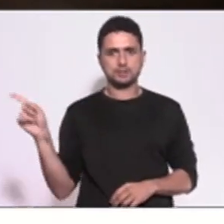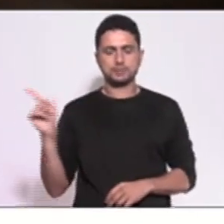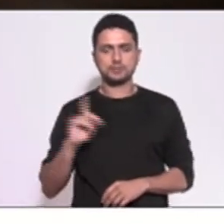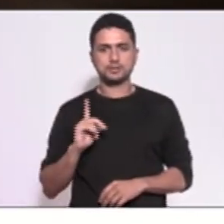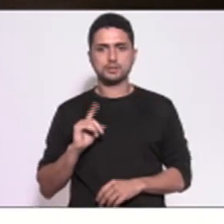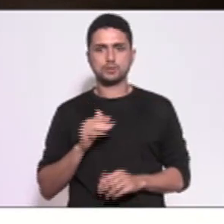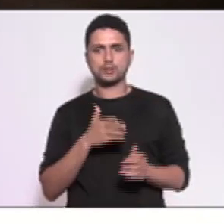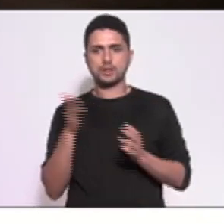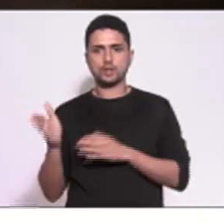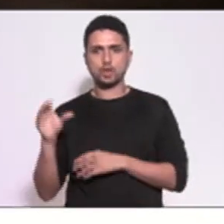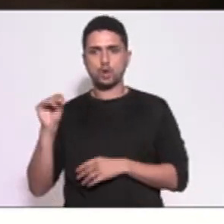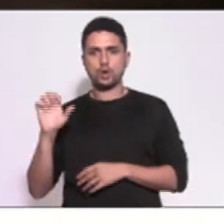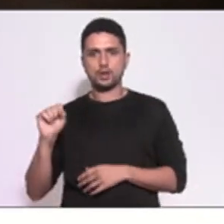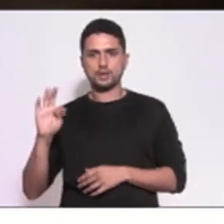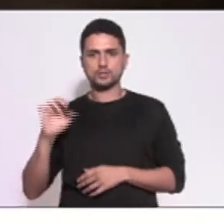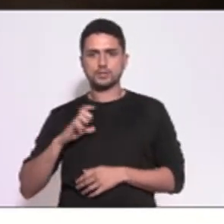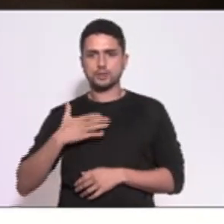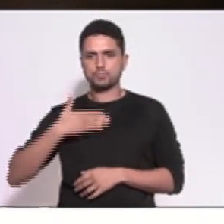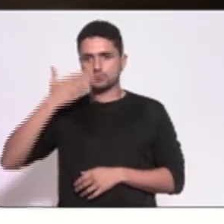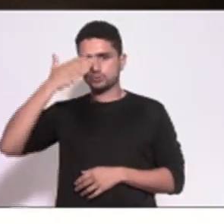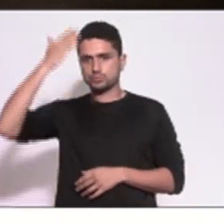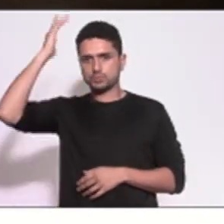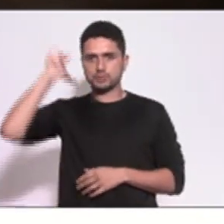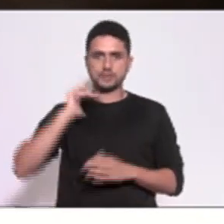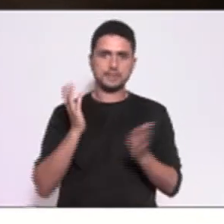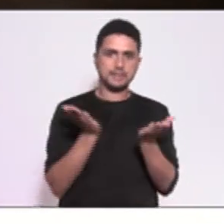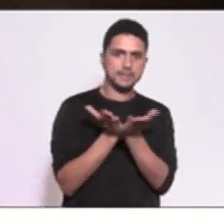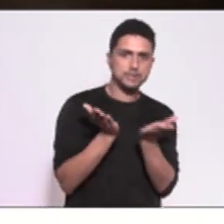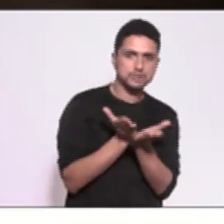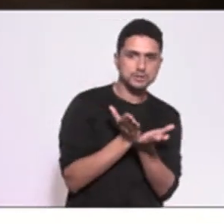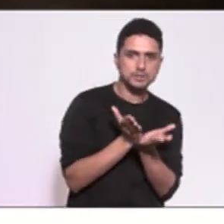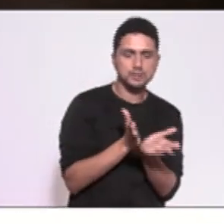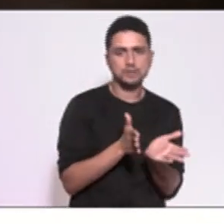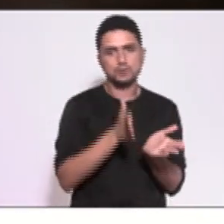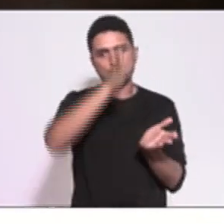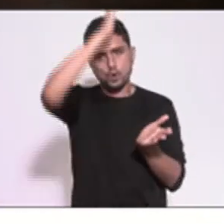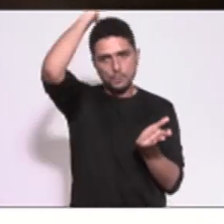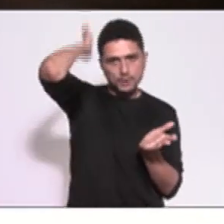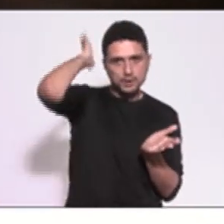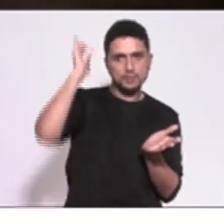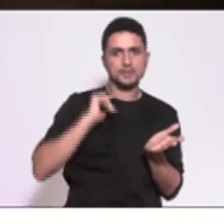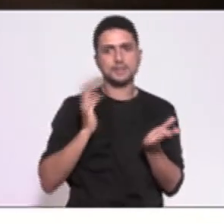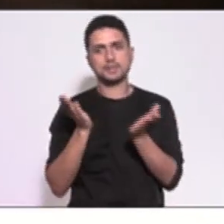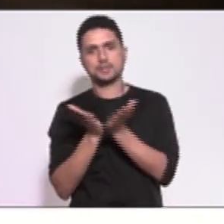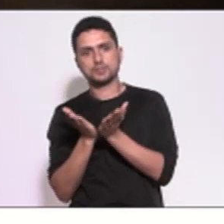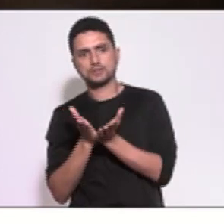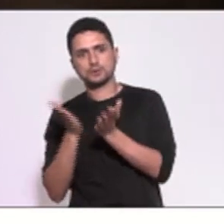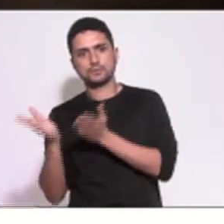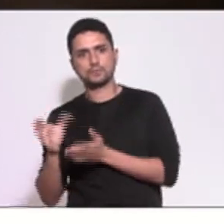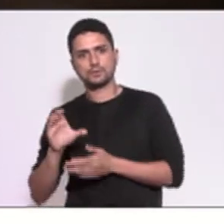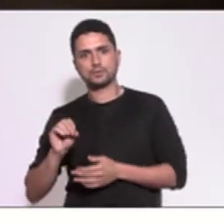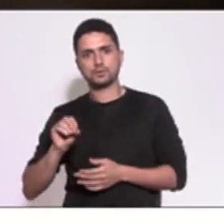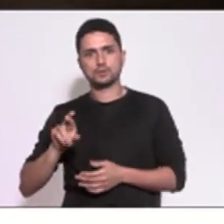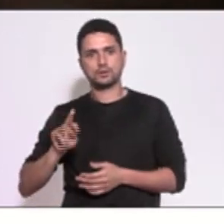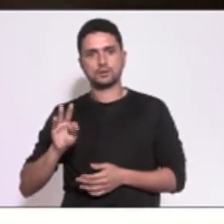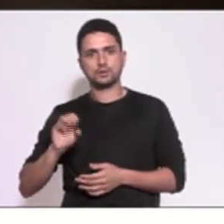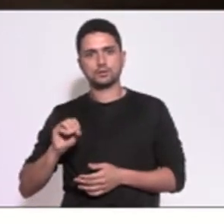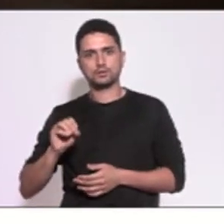com os muçulmanos, a divisão dos cristãos, entre cristãos romanos, cristãos ortodoxos, enfim, já estou